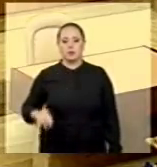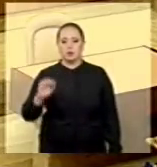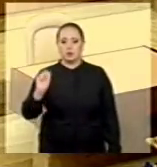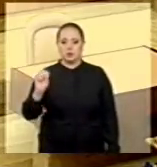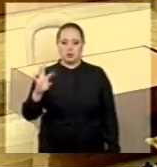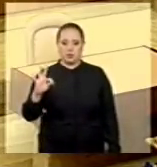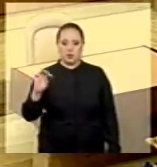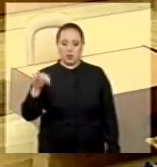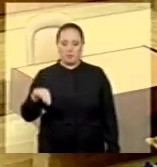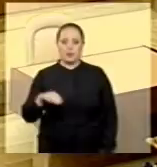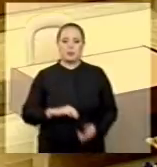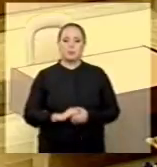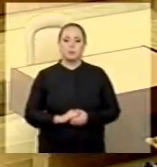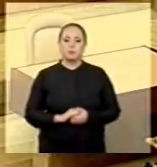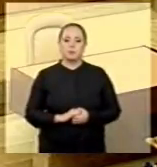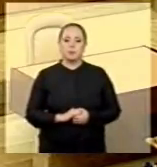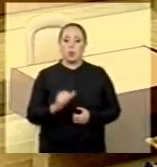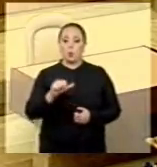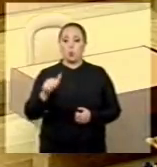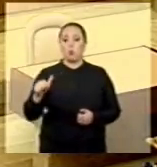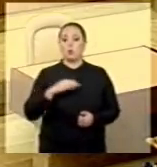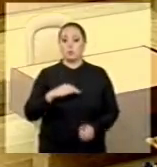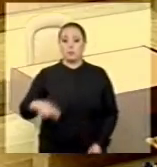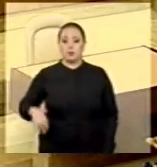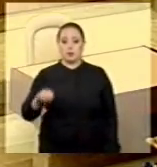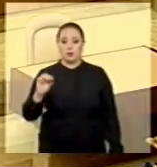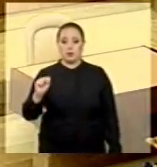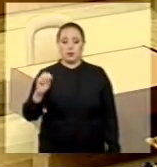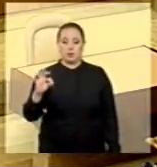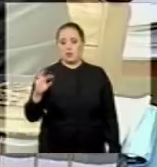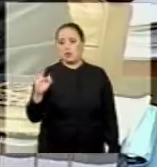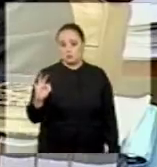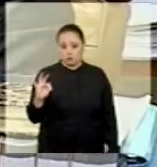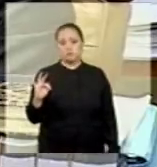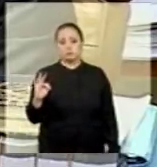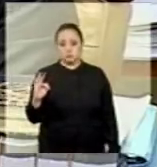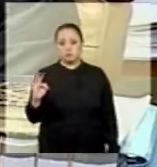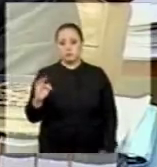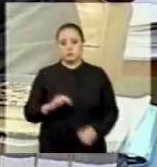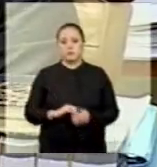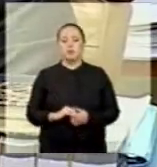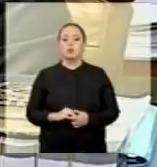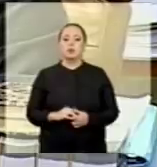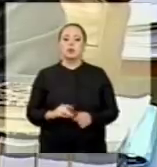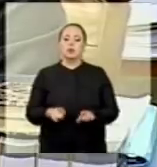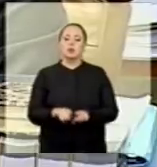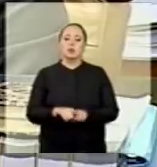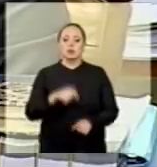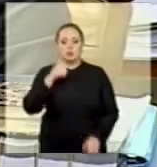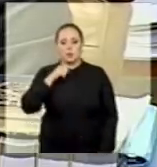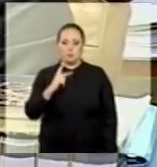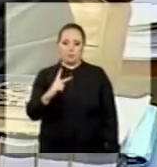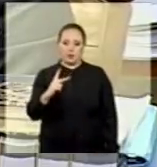Militar, os 11 ministros do Supremo Tribunal Federal, a eminente Procuradora-Geral da